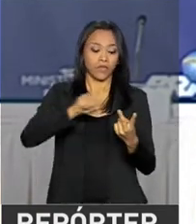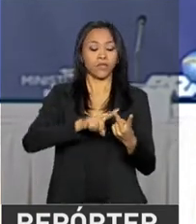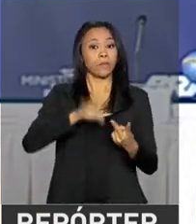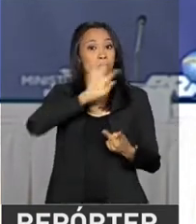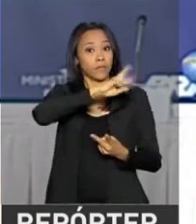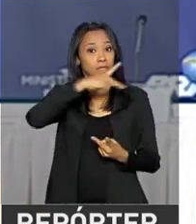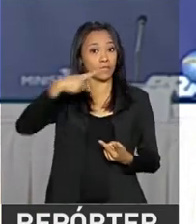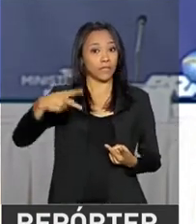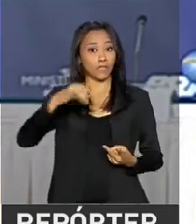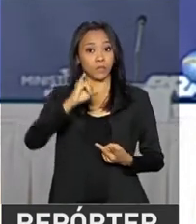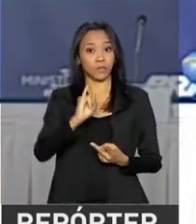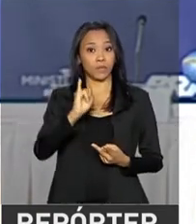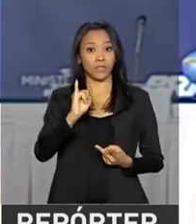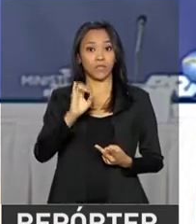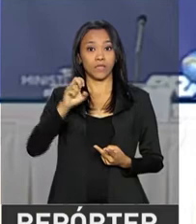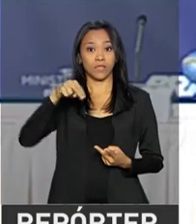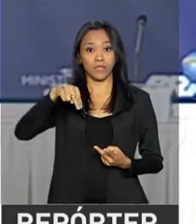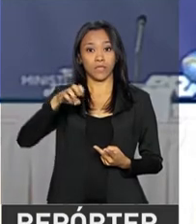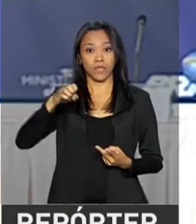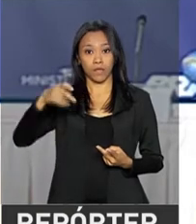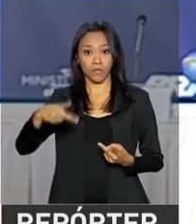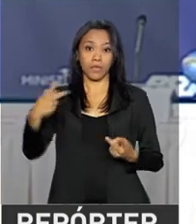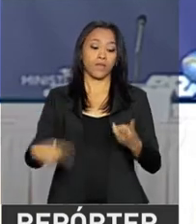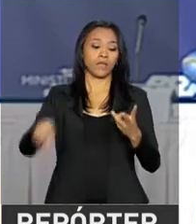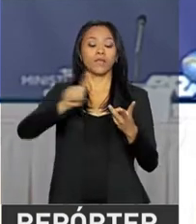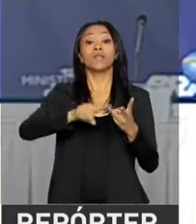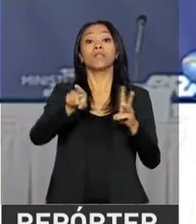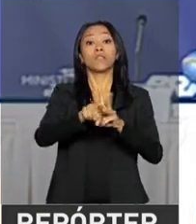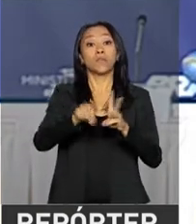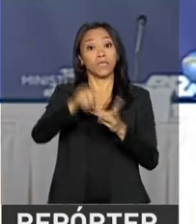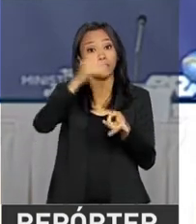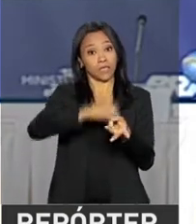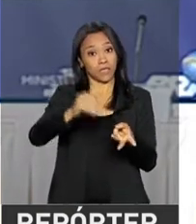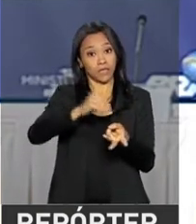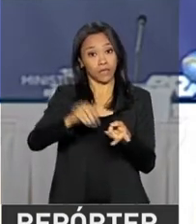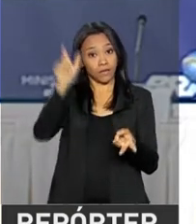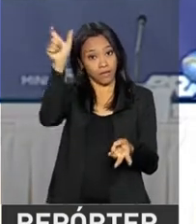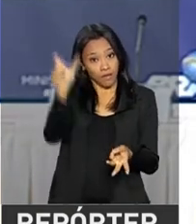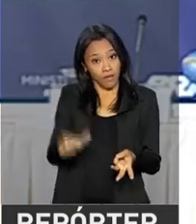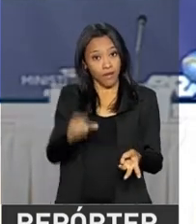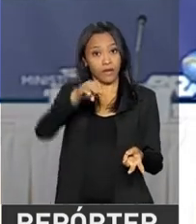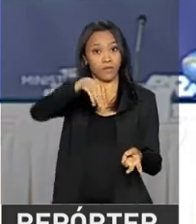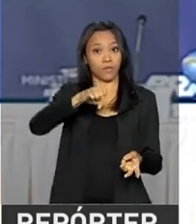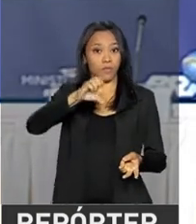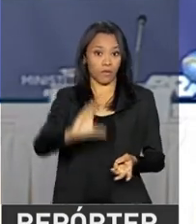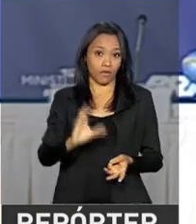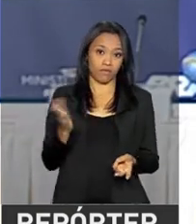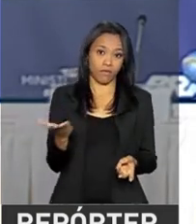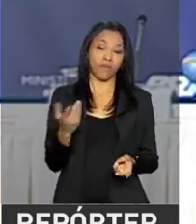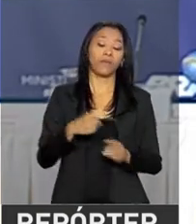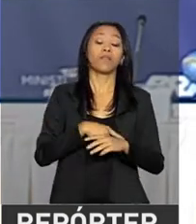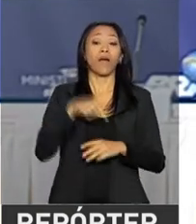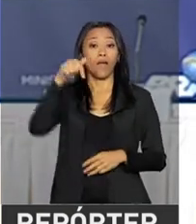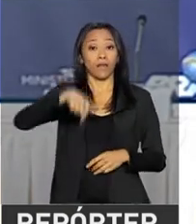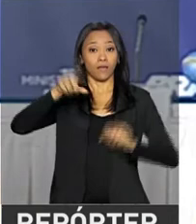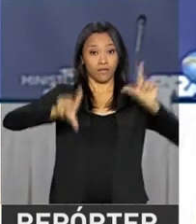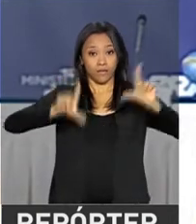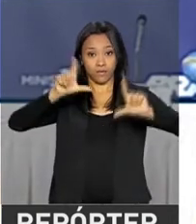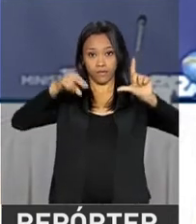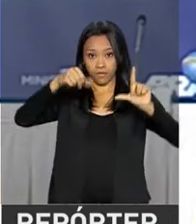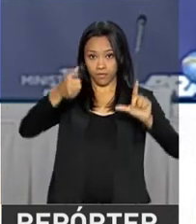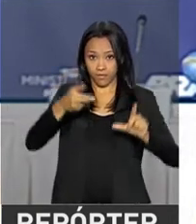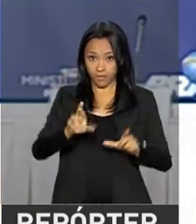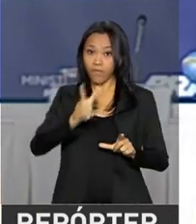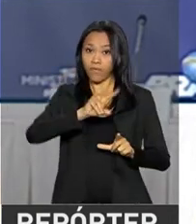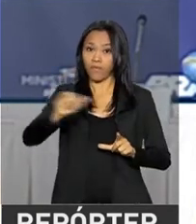INEP, Maria Inês Fini, e também pela secretária executiva do MEC, Maria Helena Guimarães Castro. A NBR transmite essa